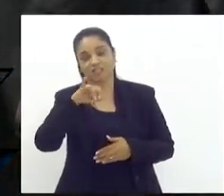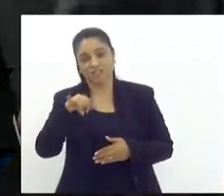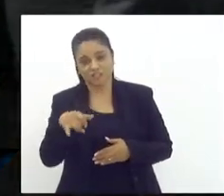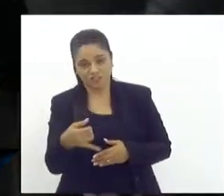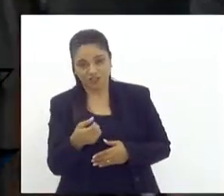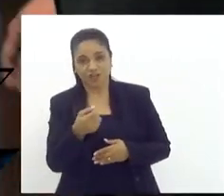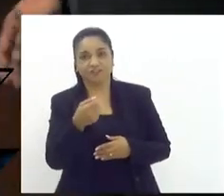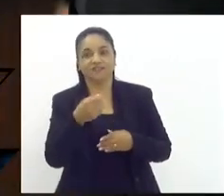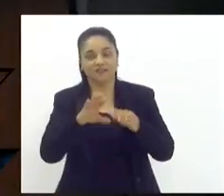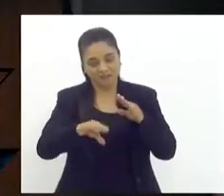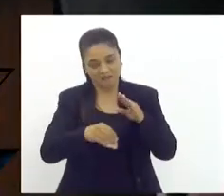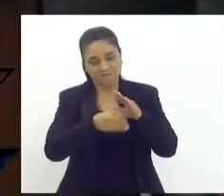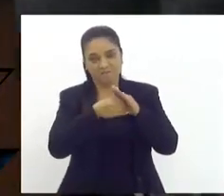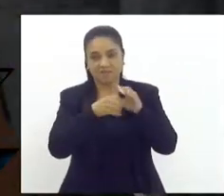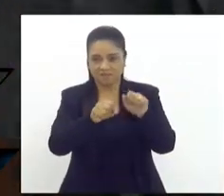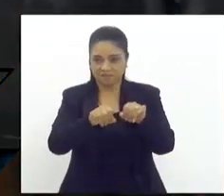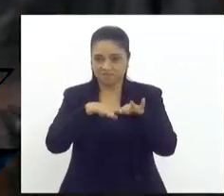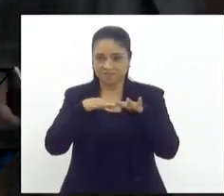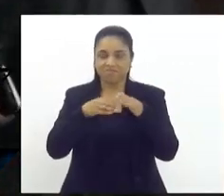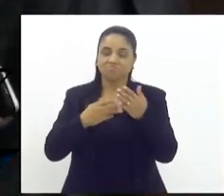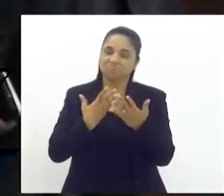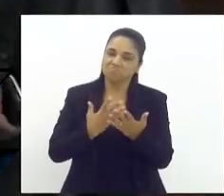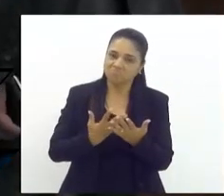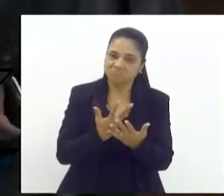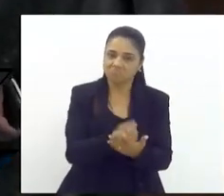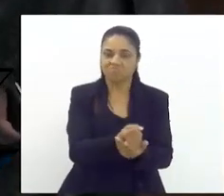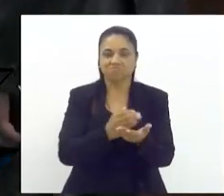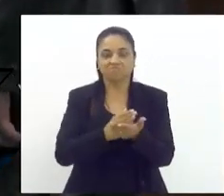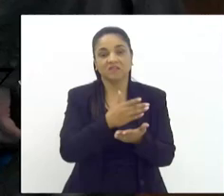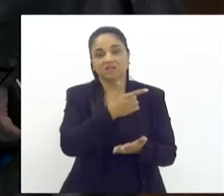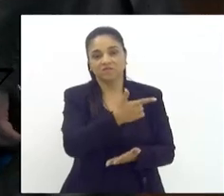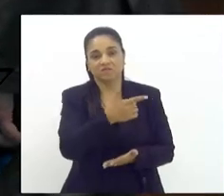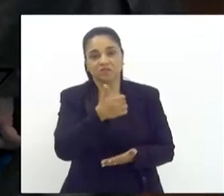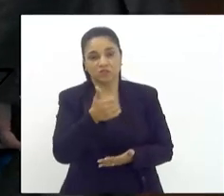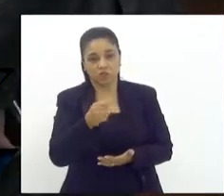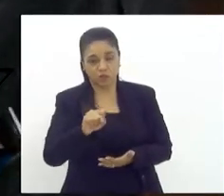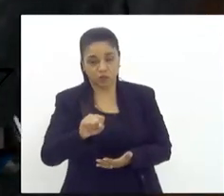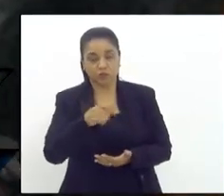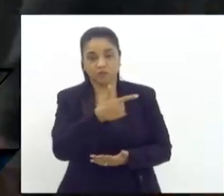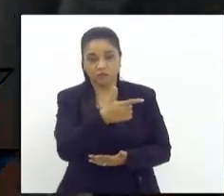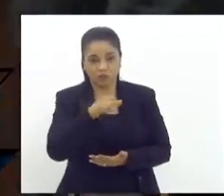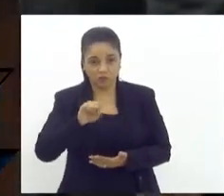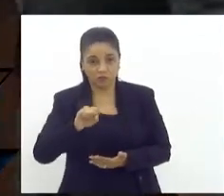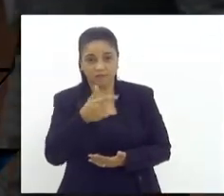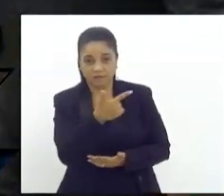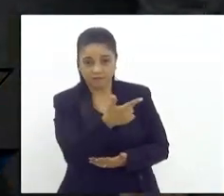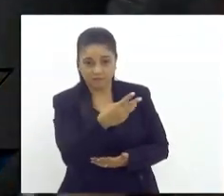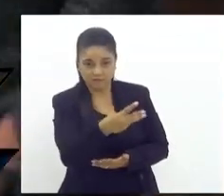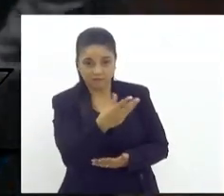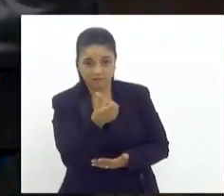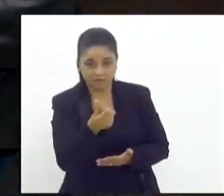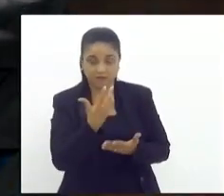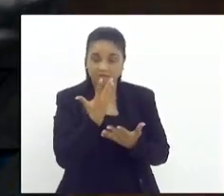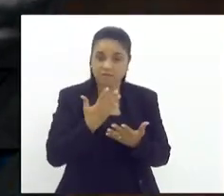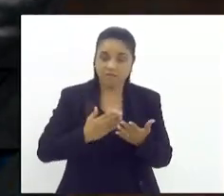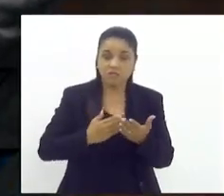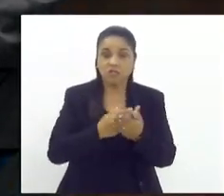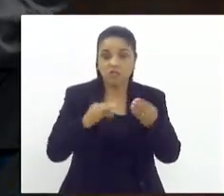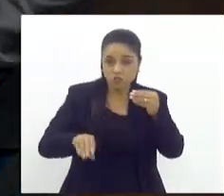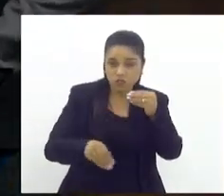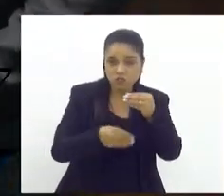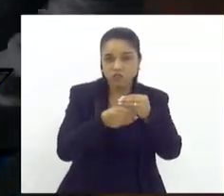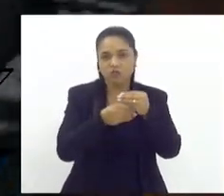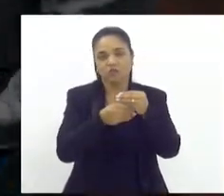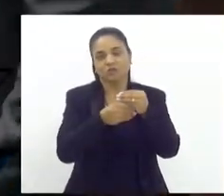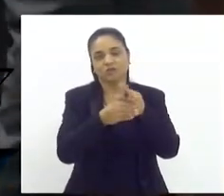plenário é presidente é favorável as emendas números 28 29 e 36 e favorável com submer das emendas